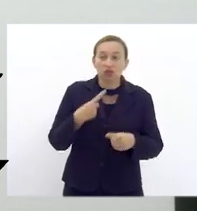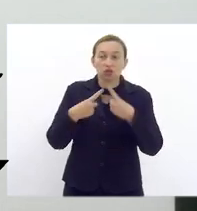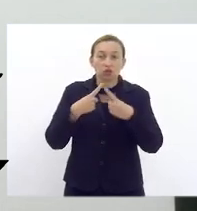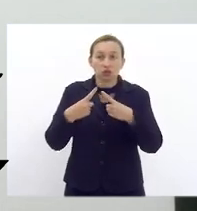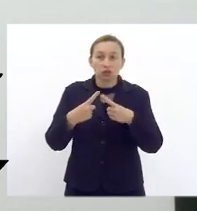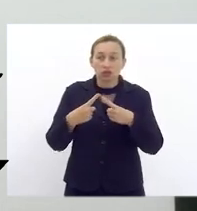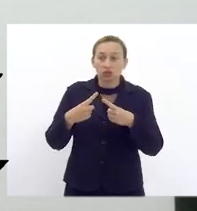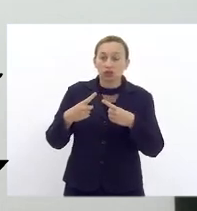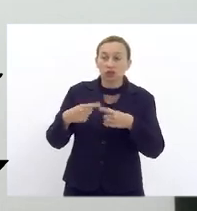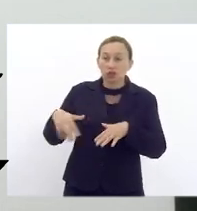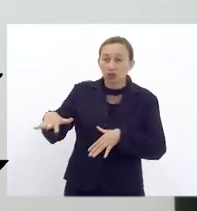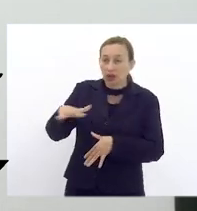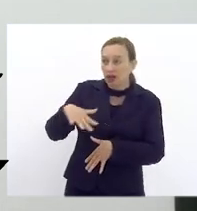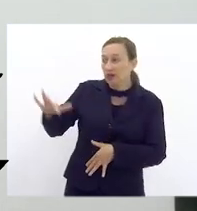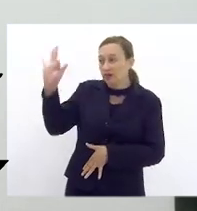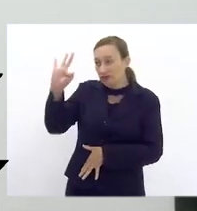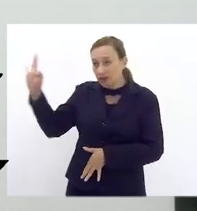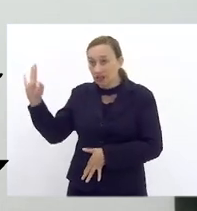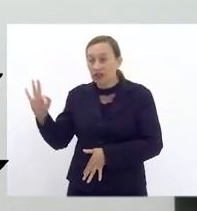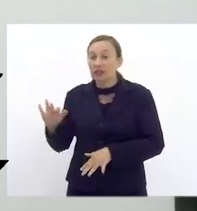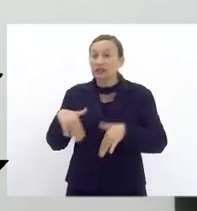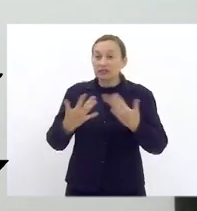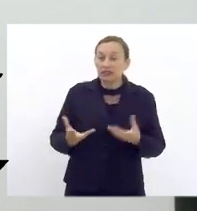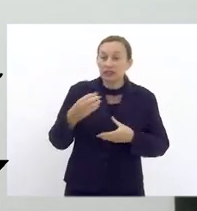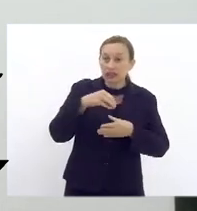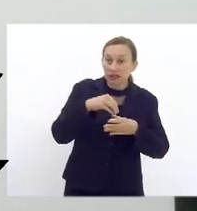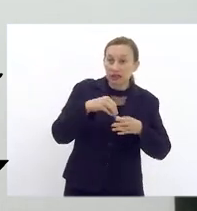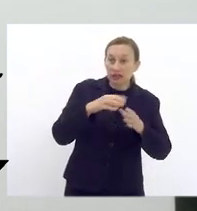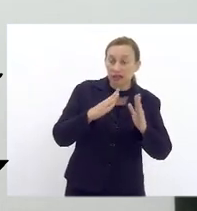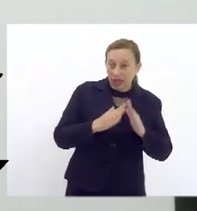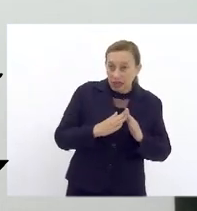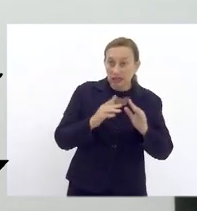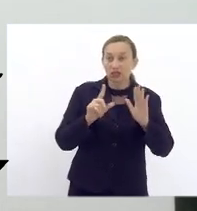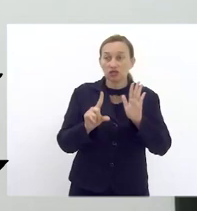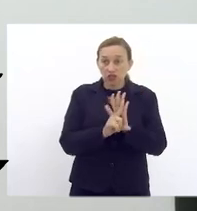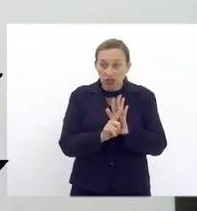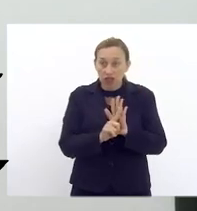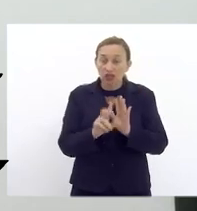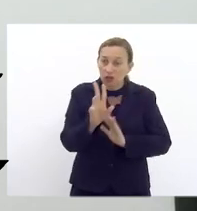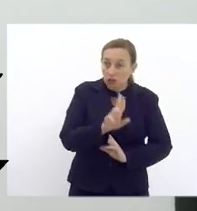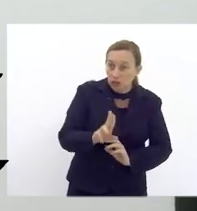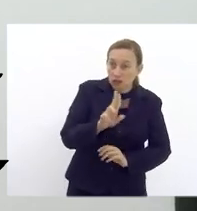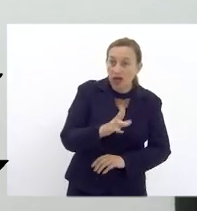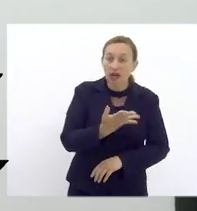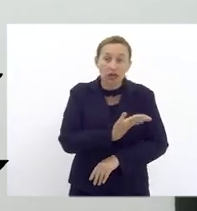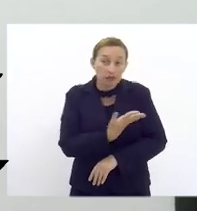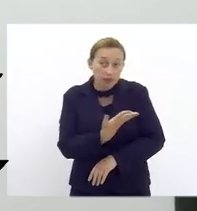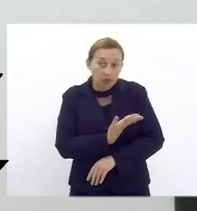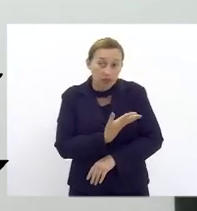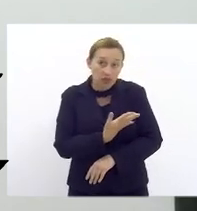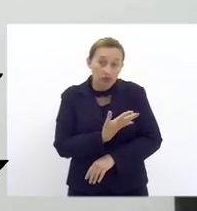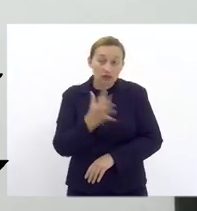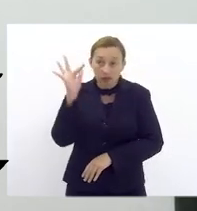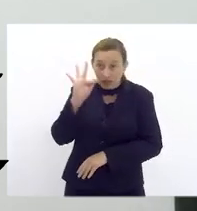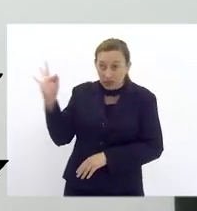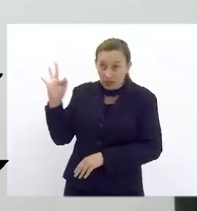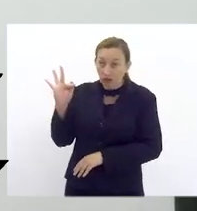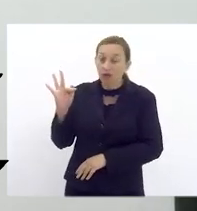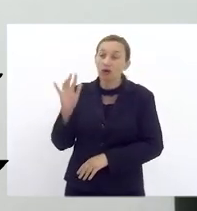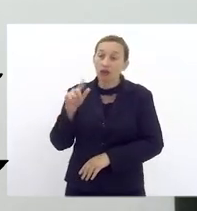que ser uma do Federal Então dentro da casa Legislativa É usar os nossos convênios e os nossos parceiros amigos federais porque é uma matéria de